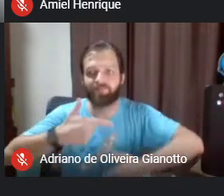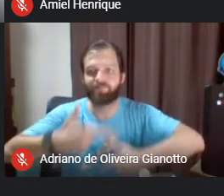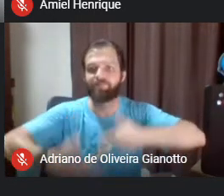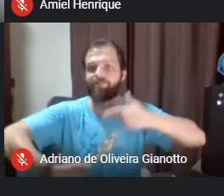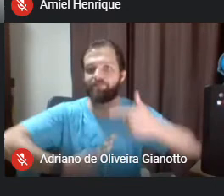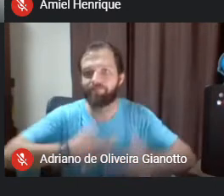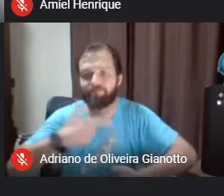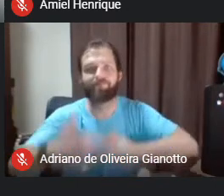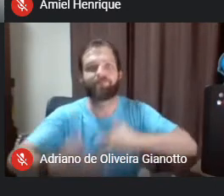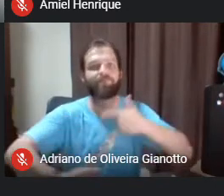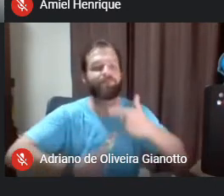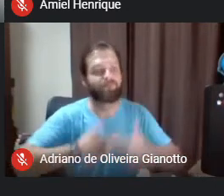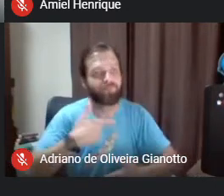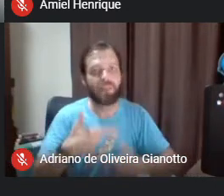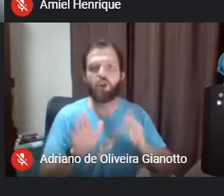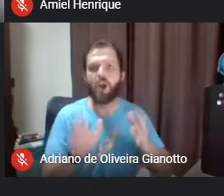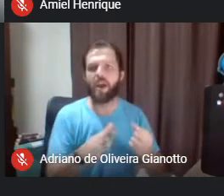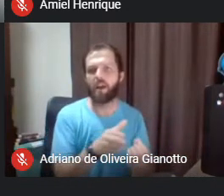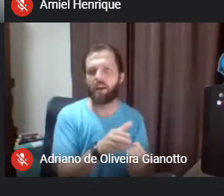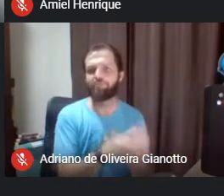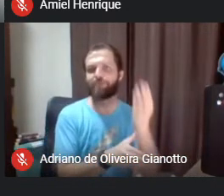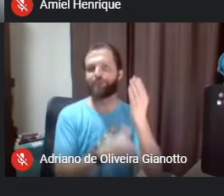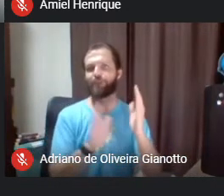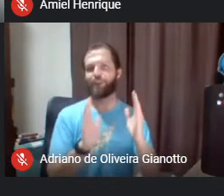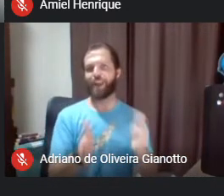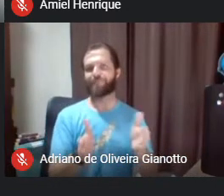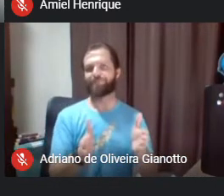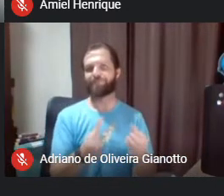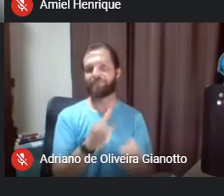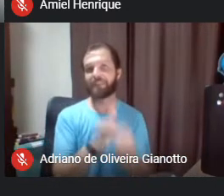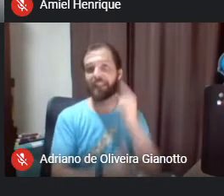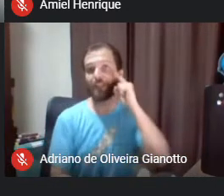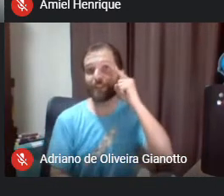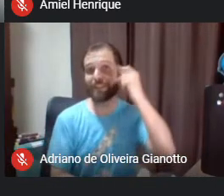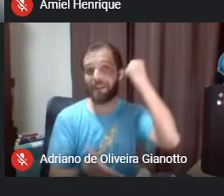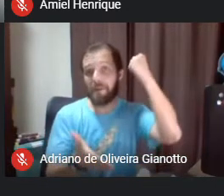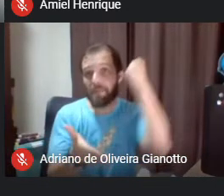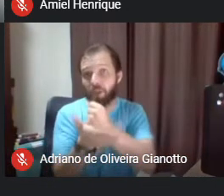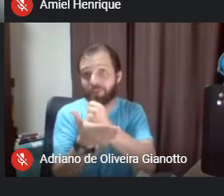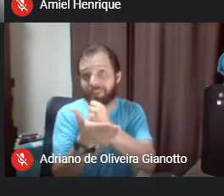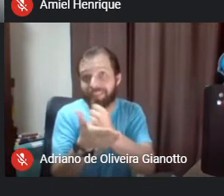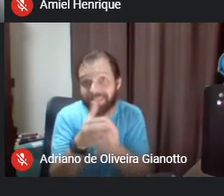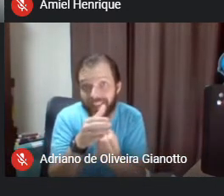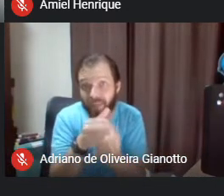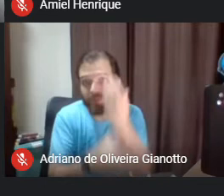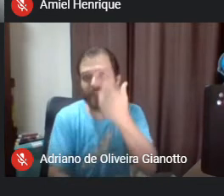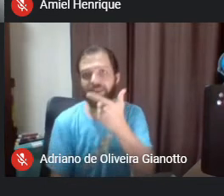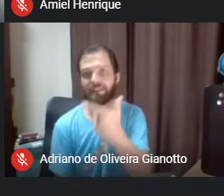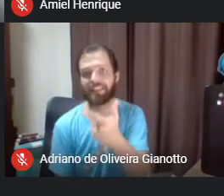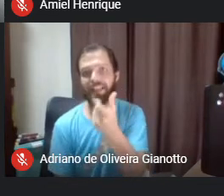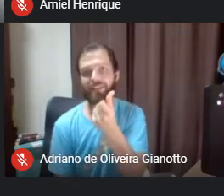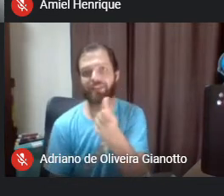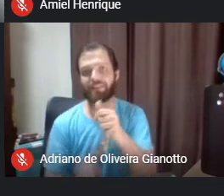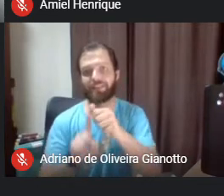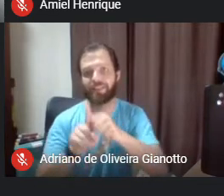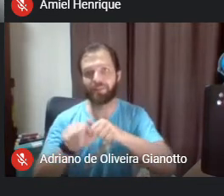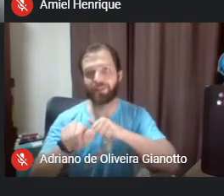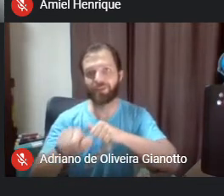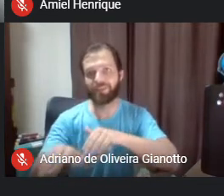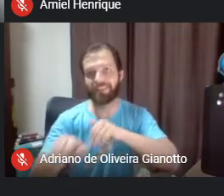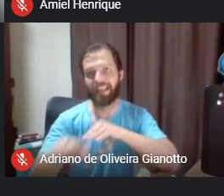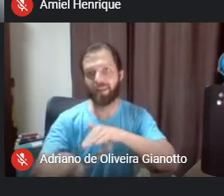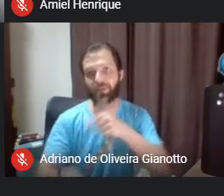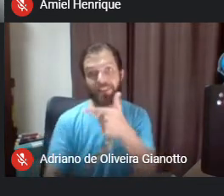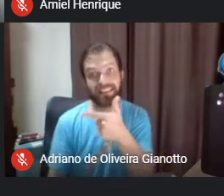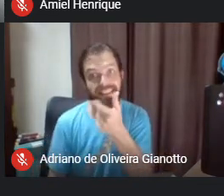ficou sozinho. E ficou trabalhando aqui, já criou a escola. Então, foi uma